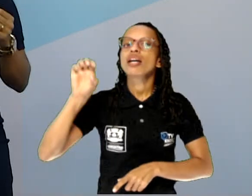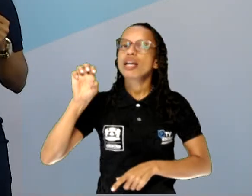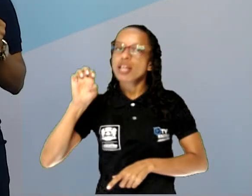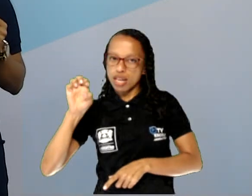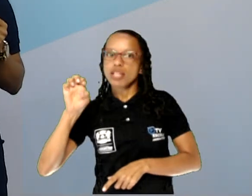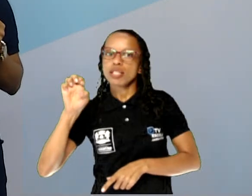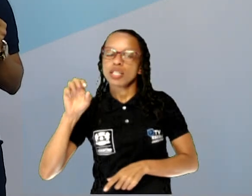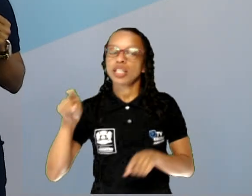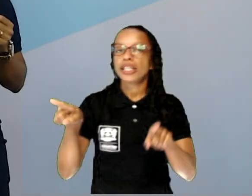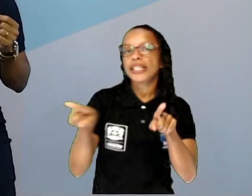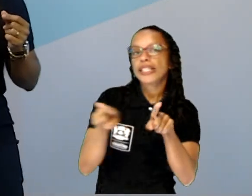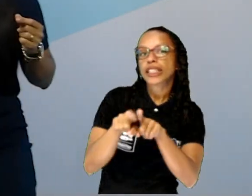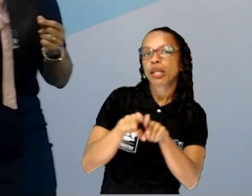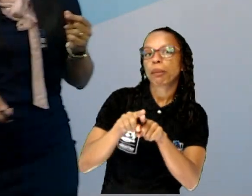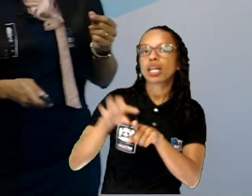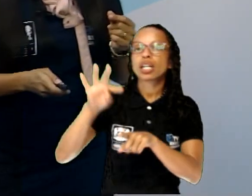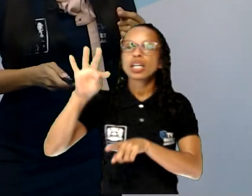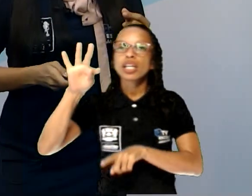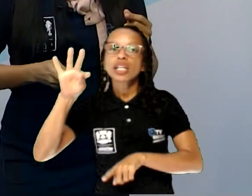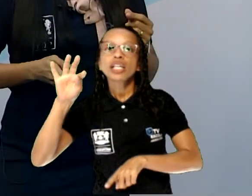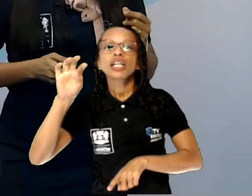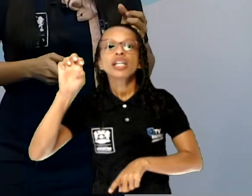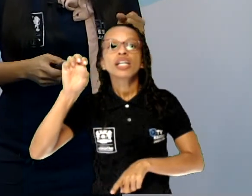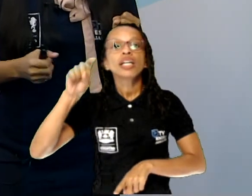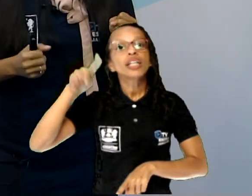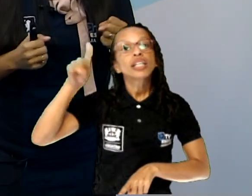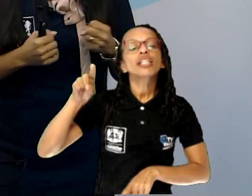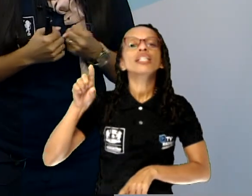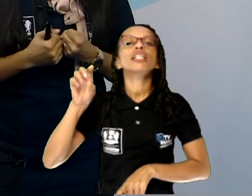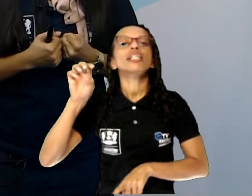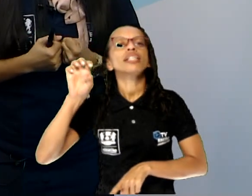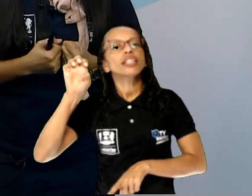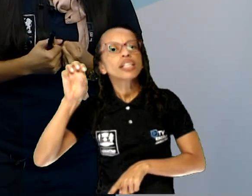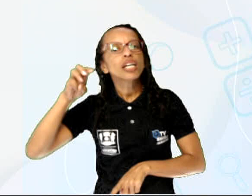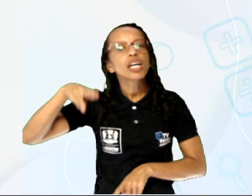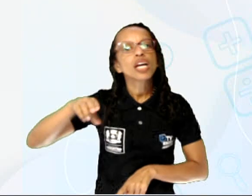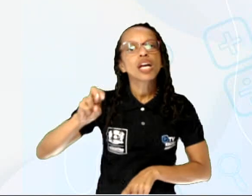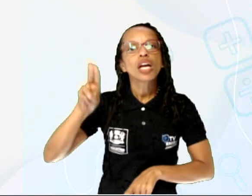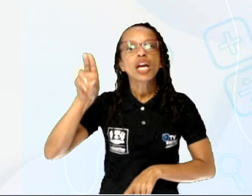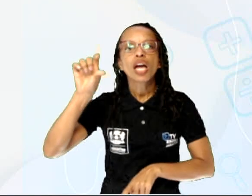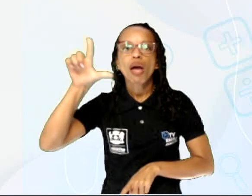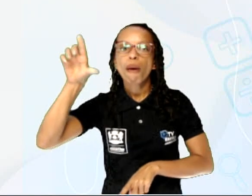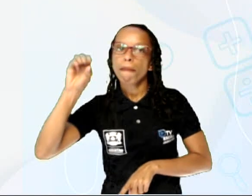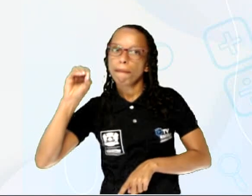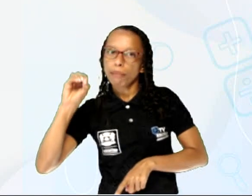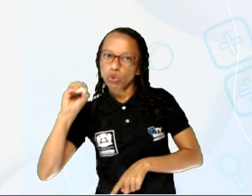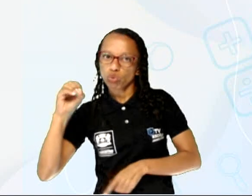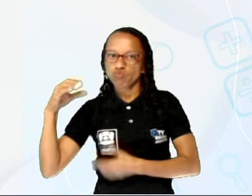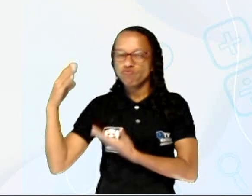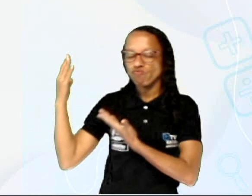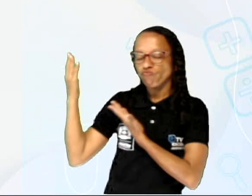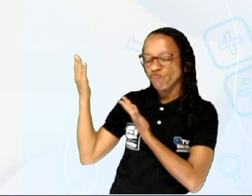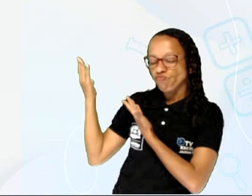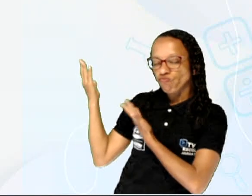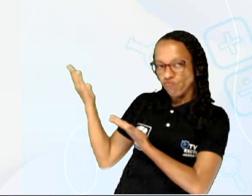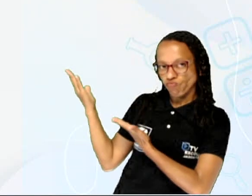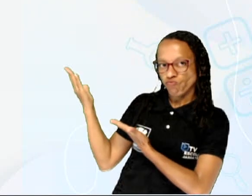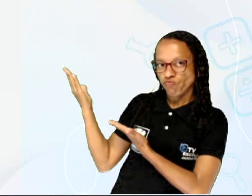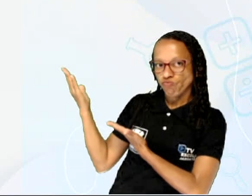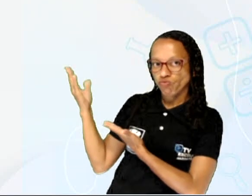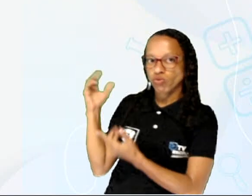então tá usando uma crase. A acentuação gráfica consiste na aplicação de certos